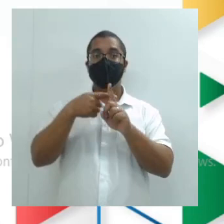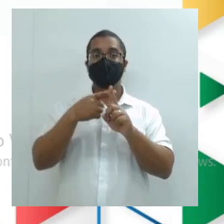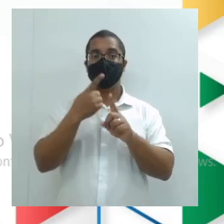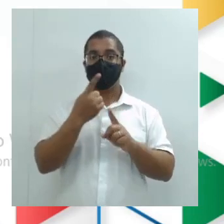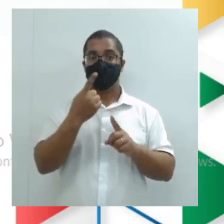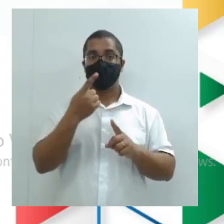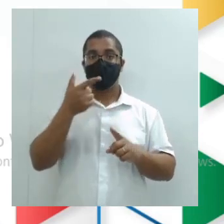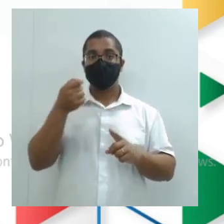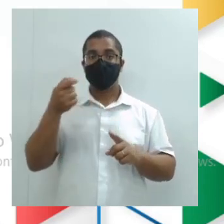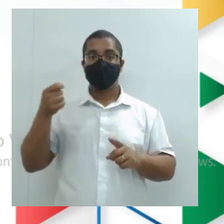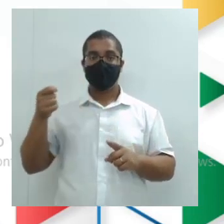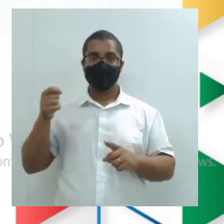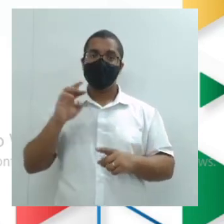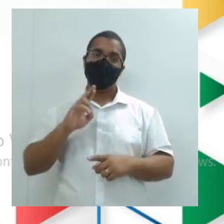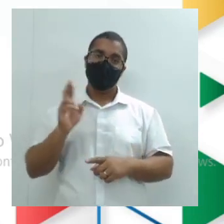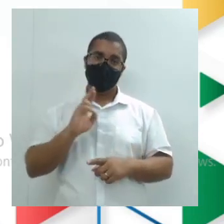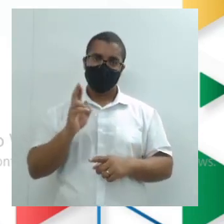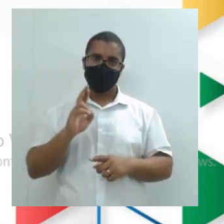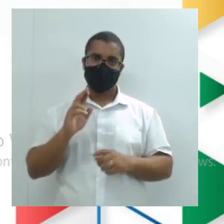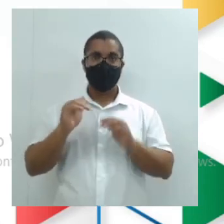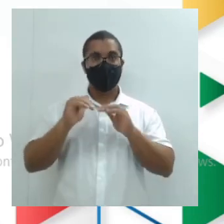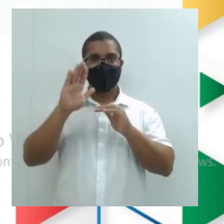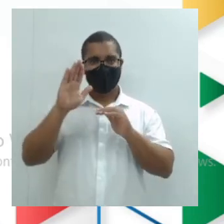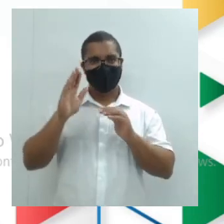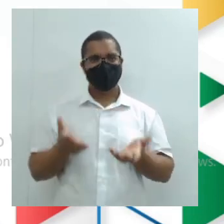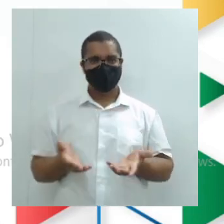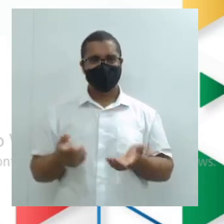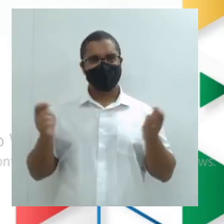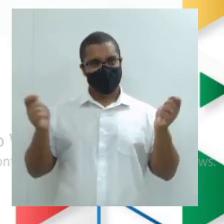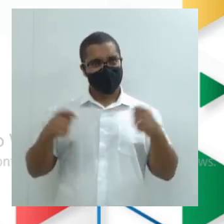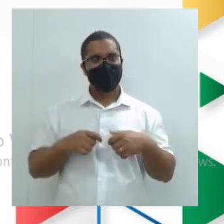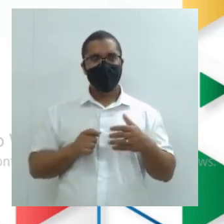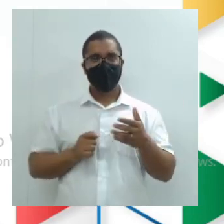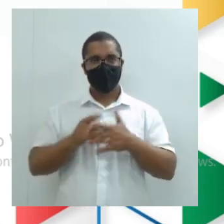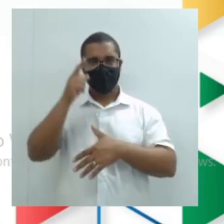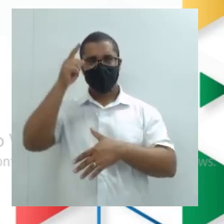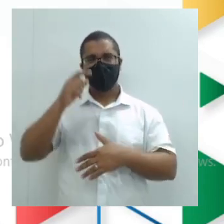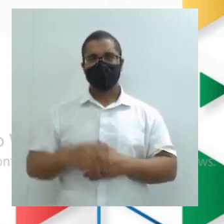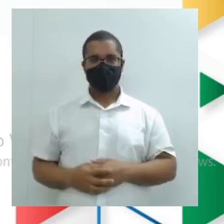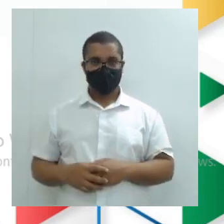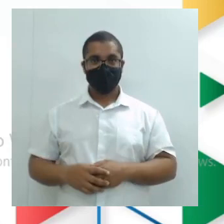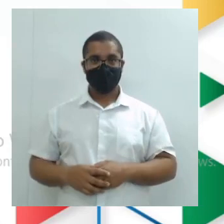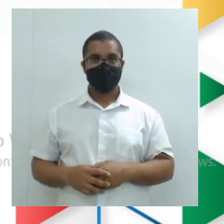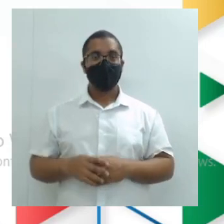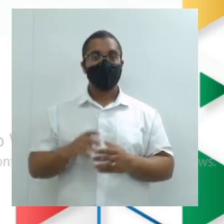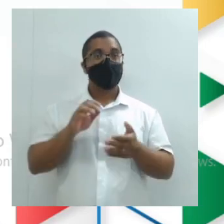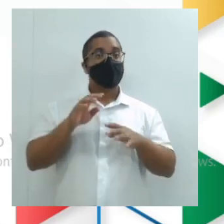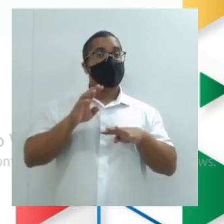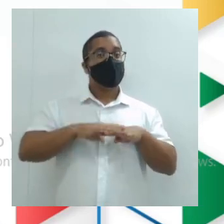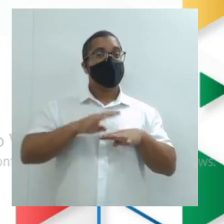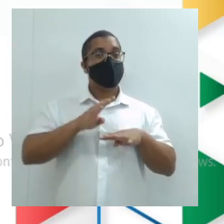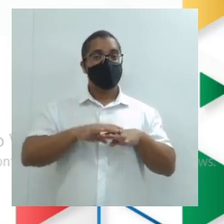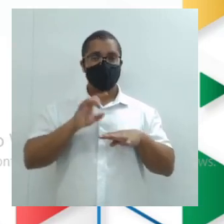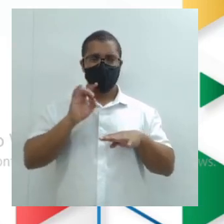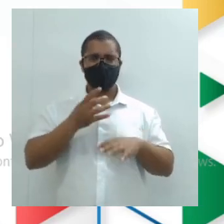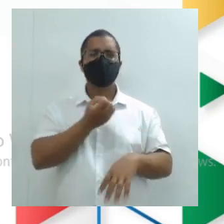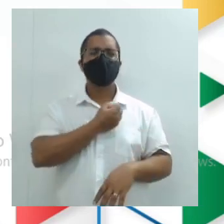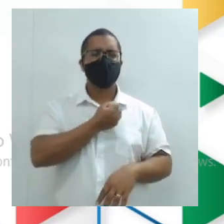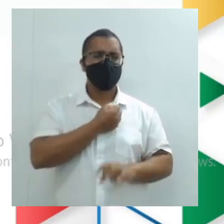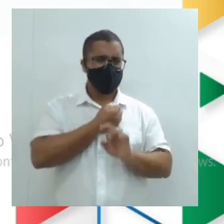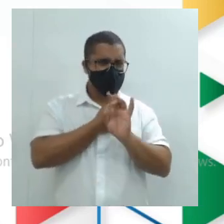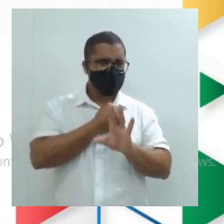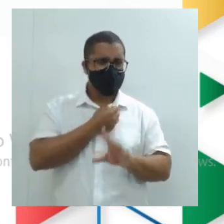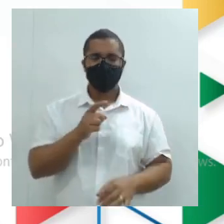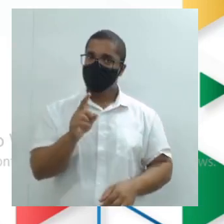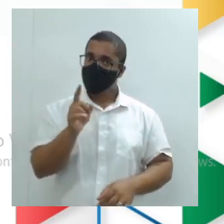1.200 a mais. Então, mais R$ 1.200. Tá bom? Olha, matemática não são números